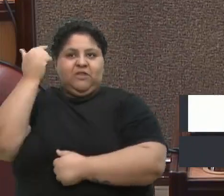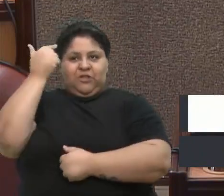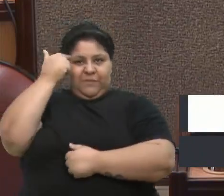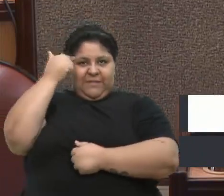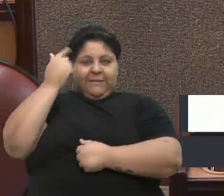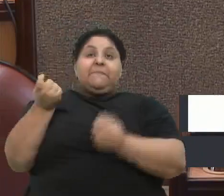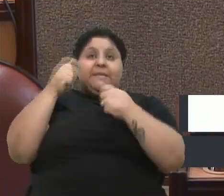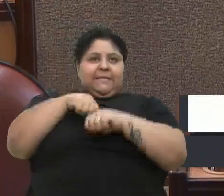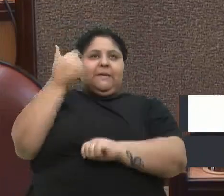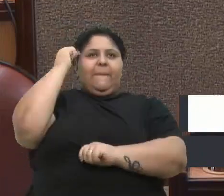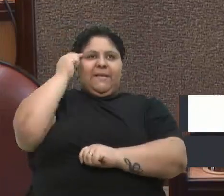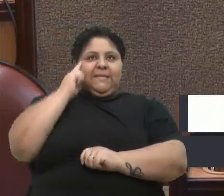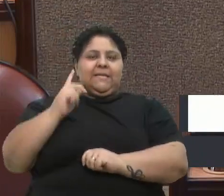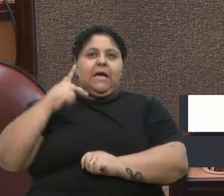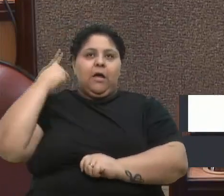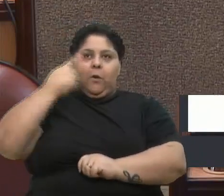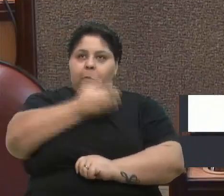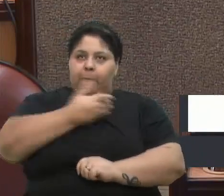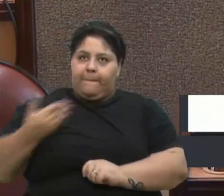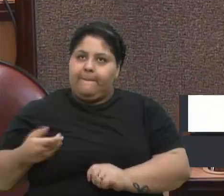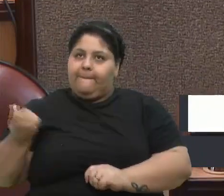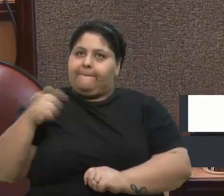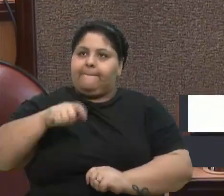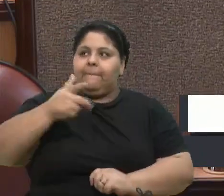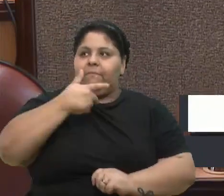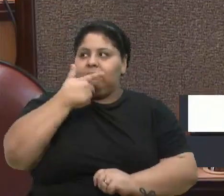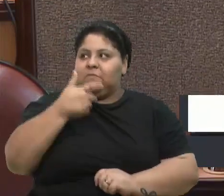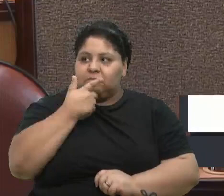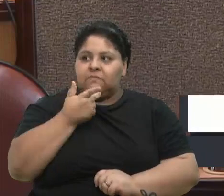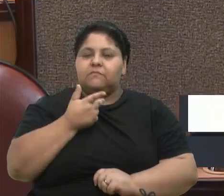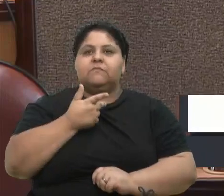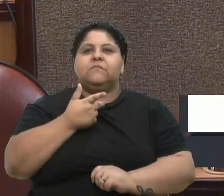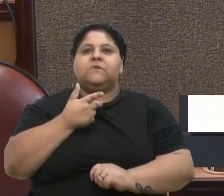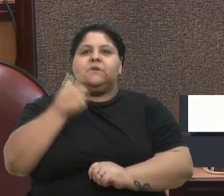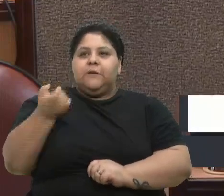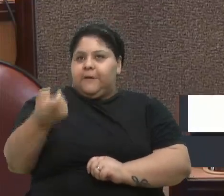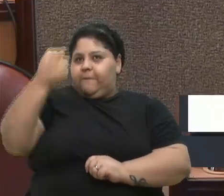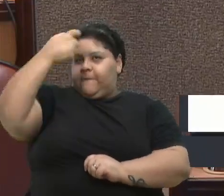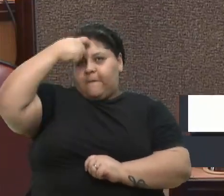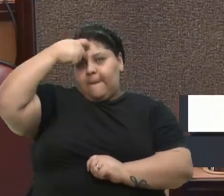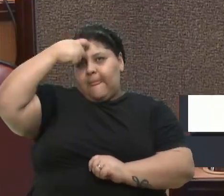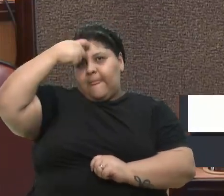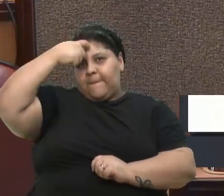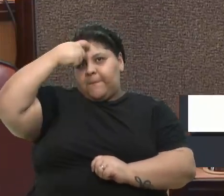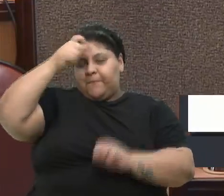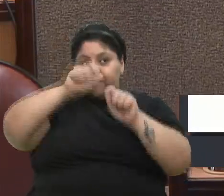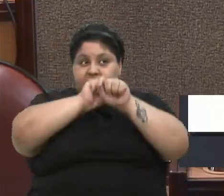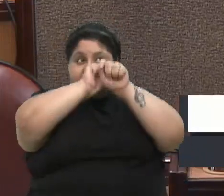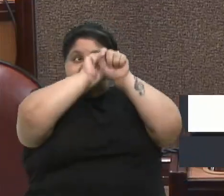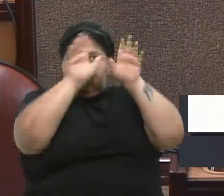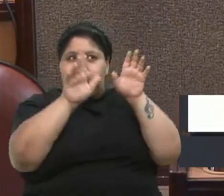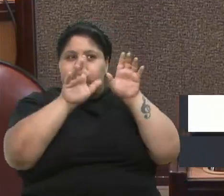política pública, a gente precisa falar sobre esse assunto, levar conscientização e esclarecer